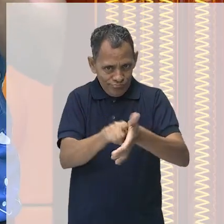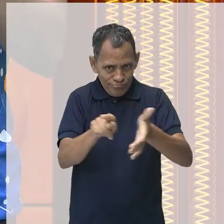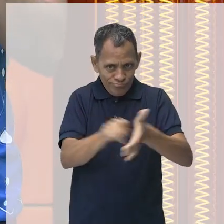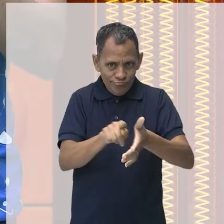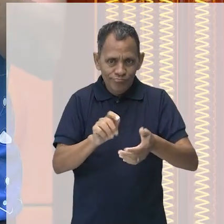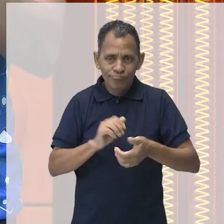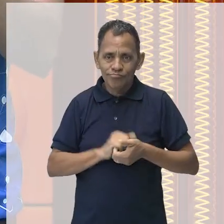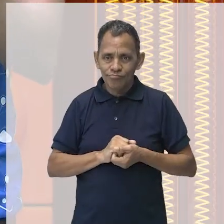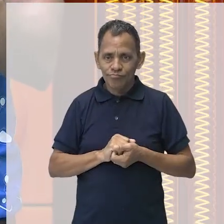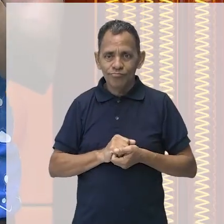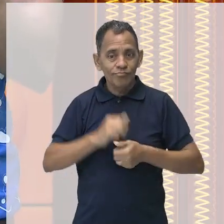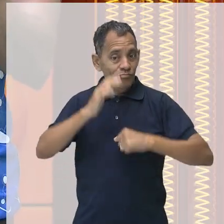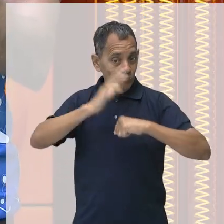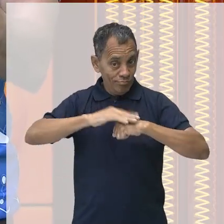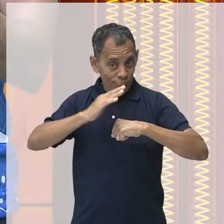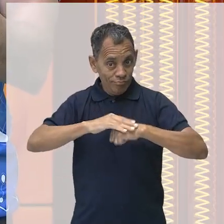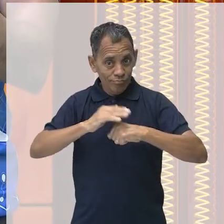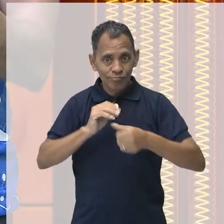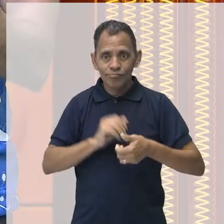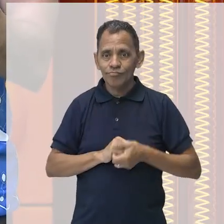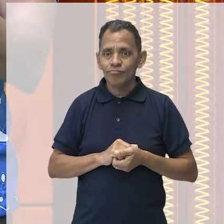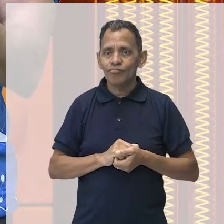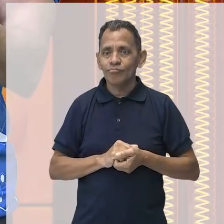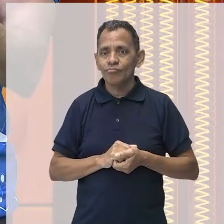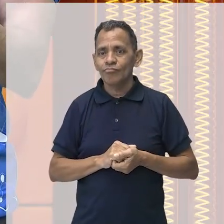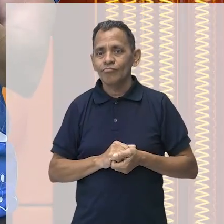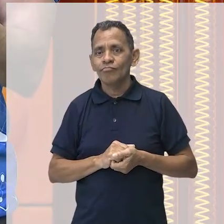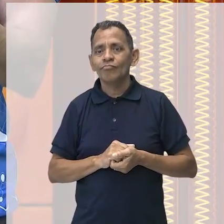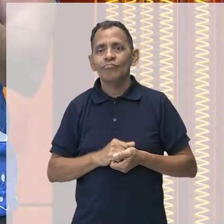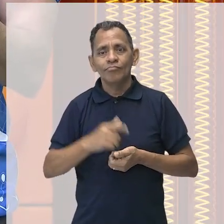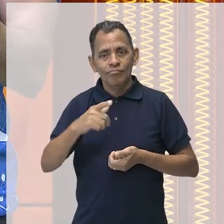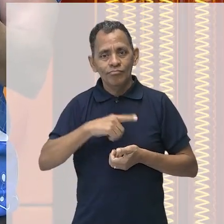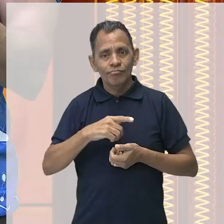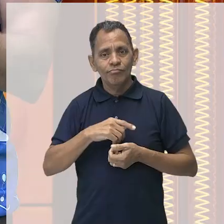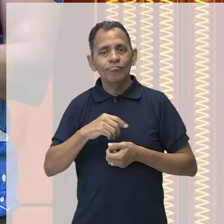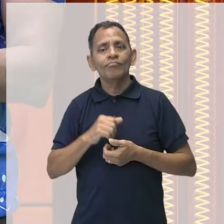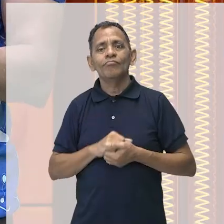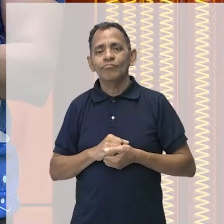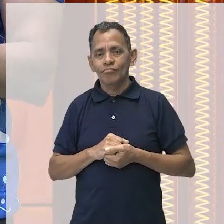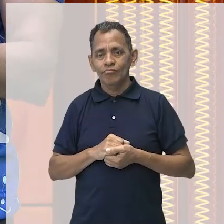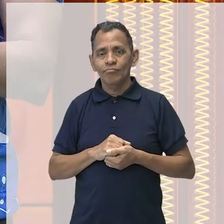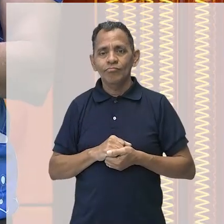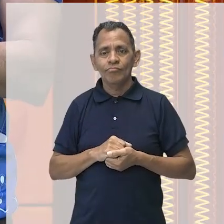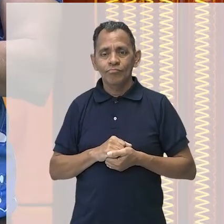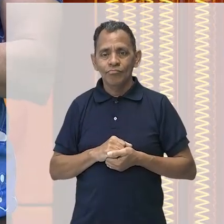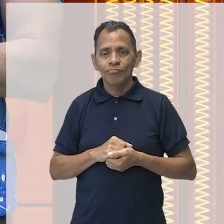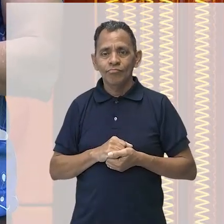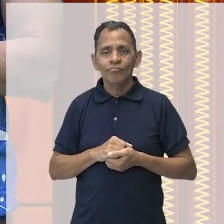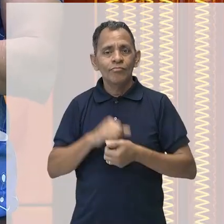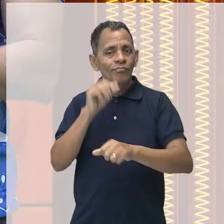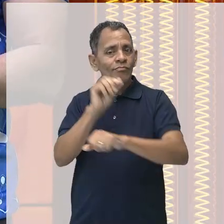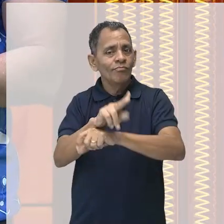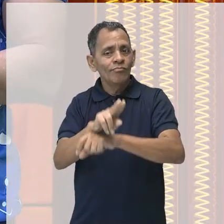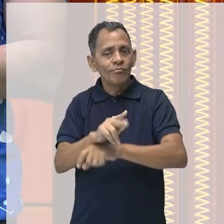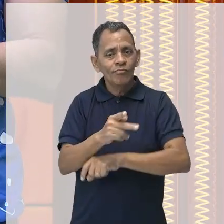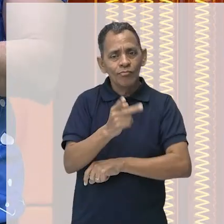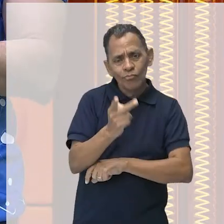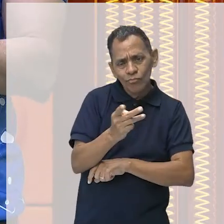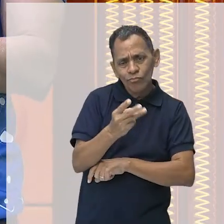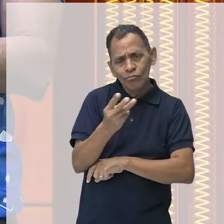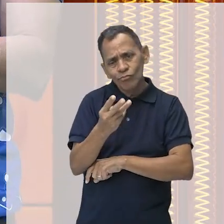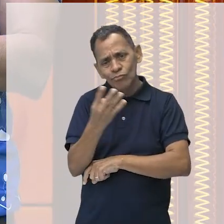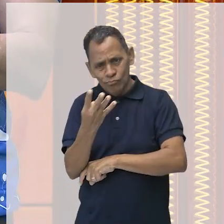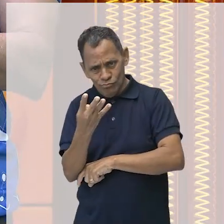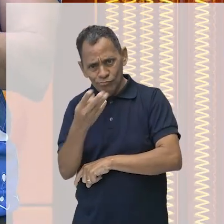desse que é automático, né, por assim dizer, ele ocupa a vaga de 2, 3 pessoas, por exemplo. Certo? Prosseguindo, a